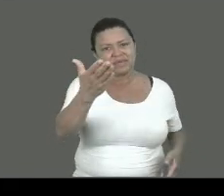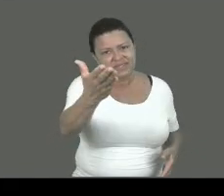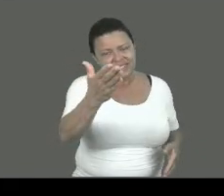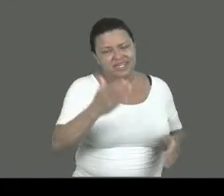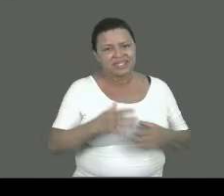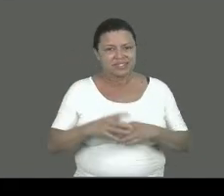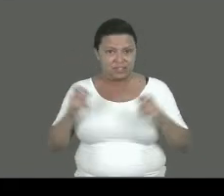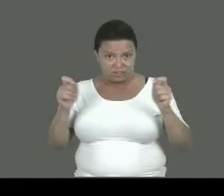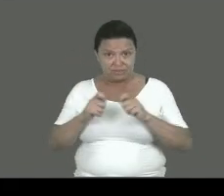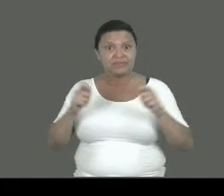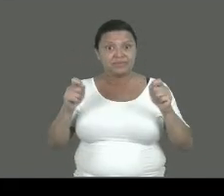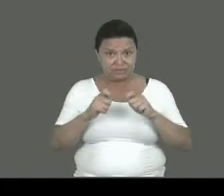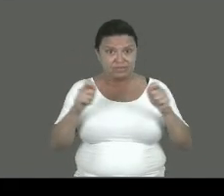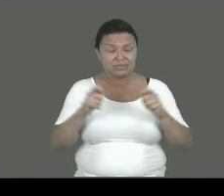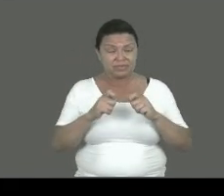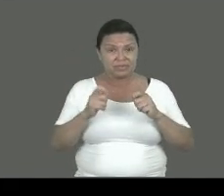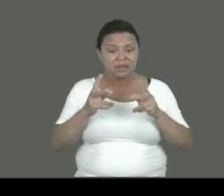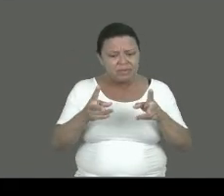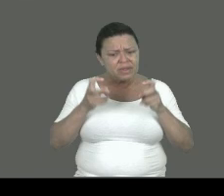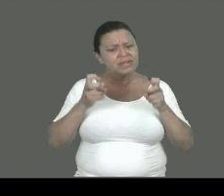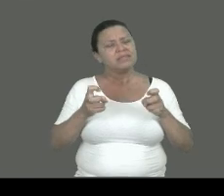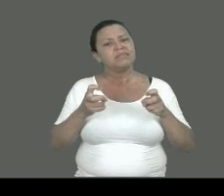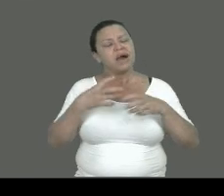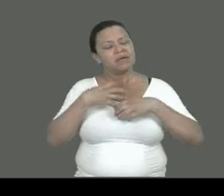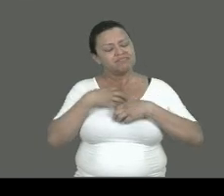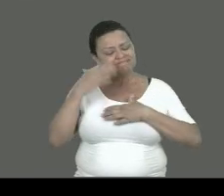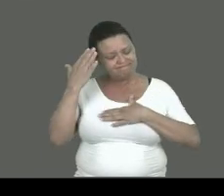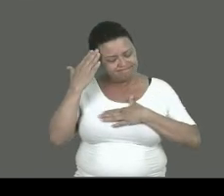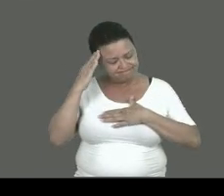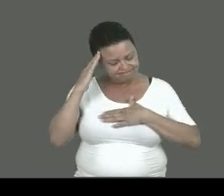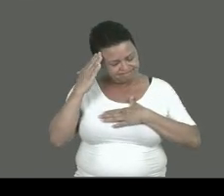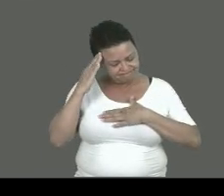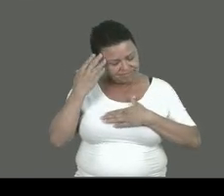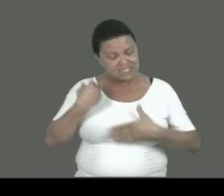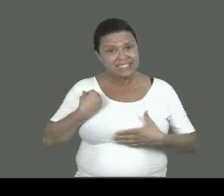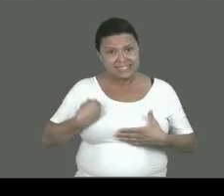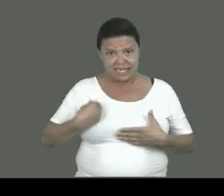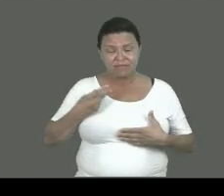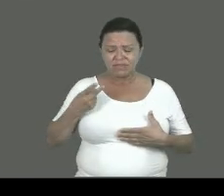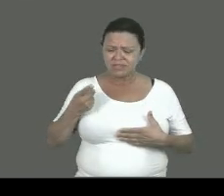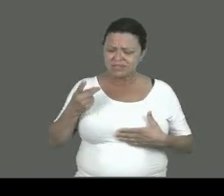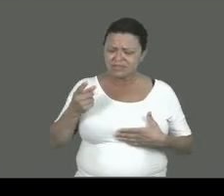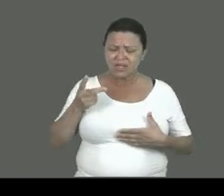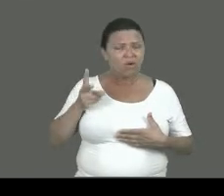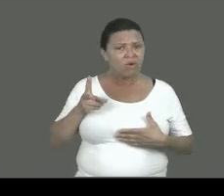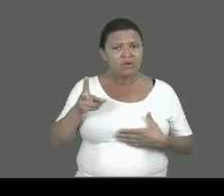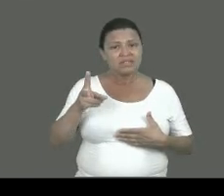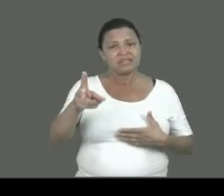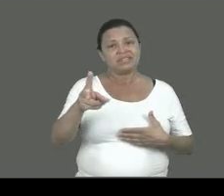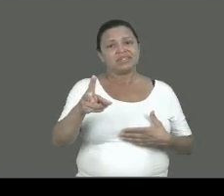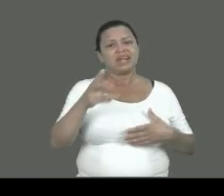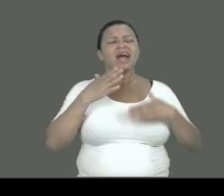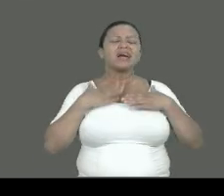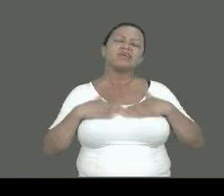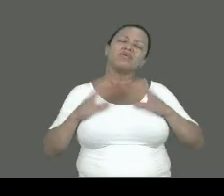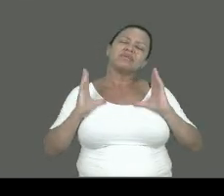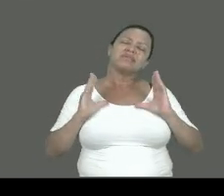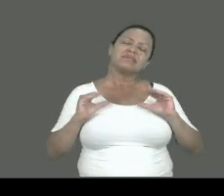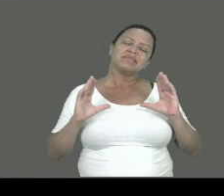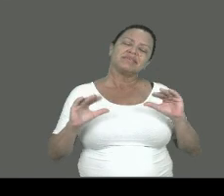que possamos, através dela e do entendimento da vida eterna, seguir a nossa jornada com muita